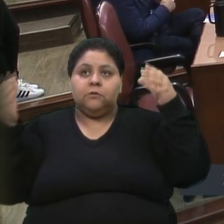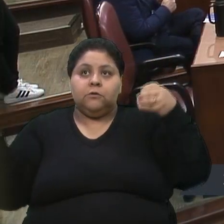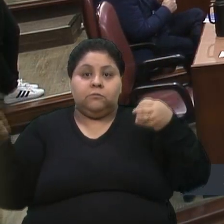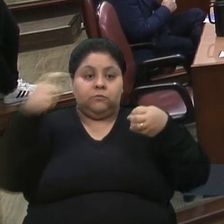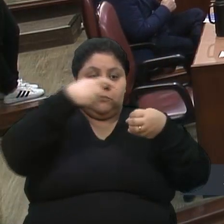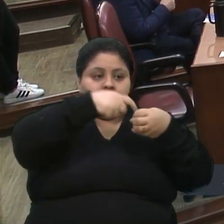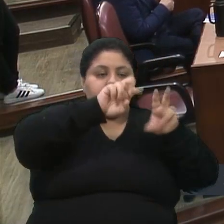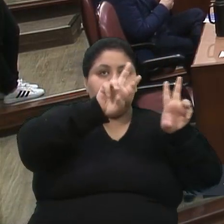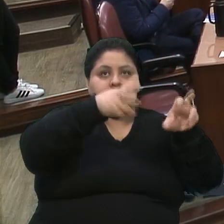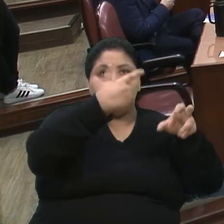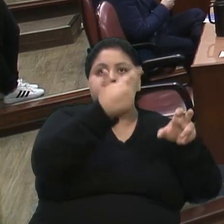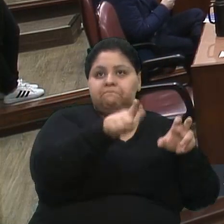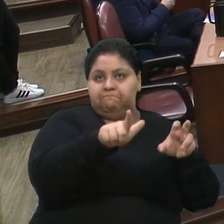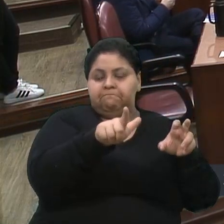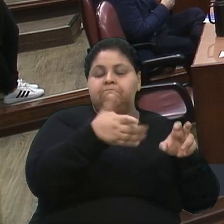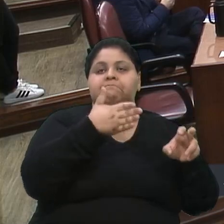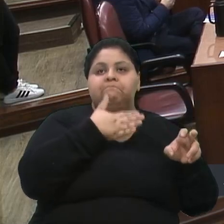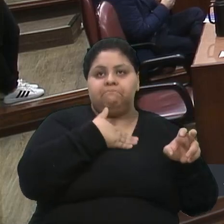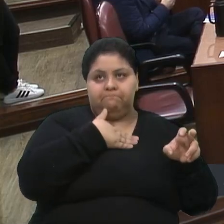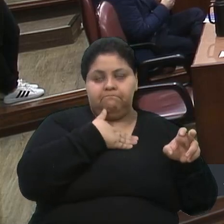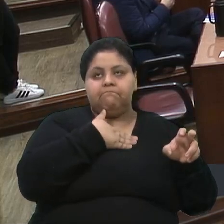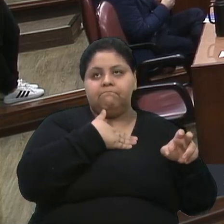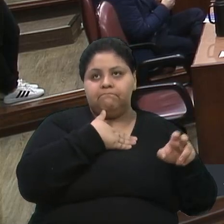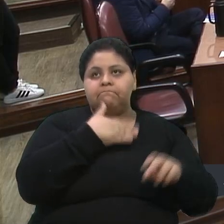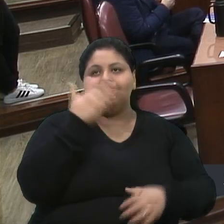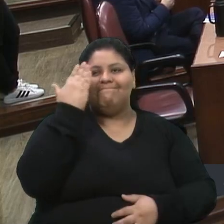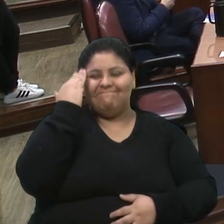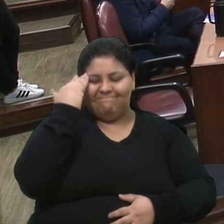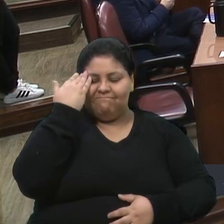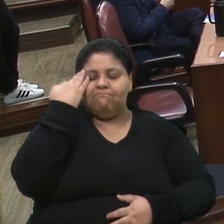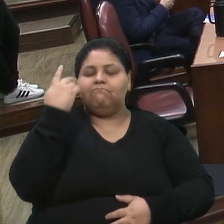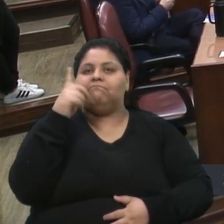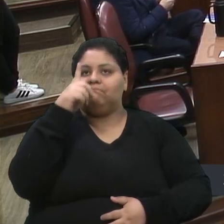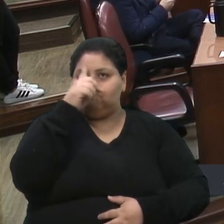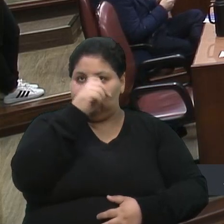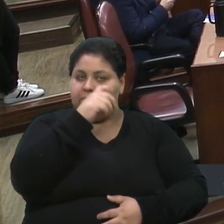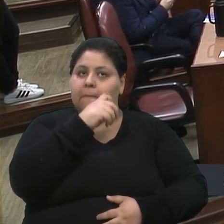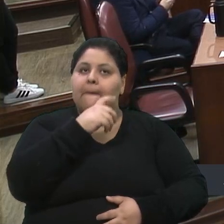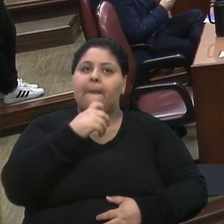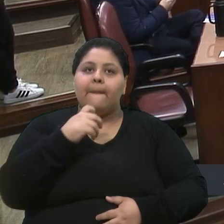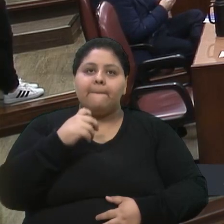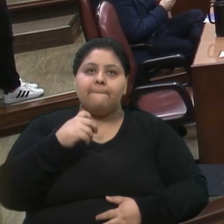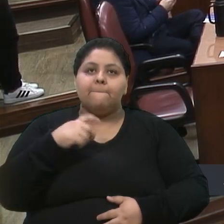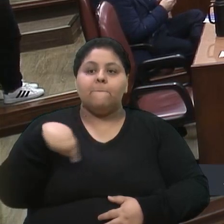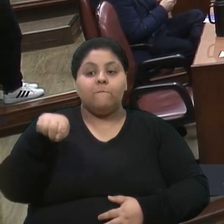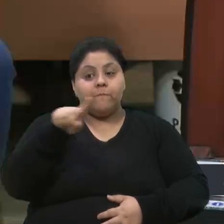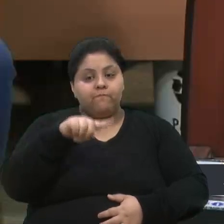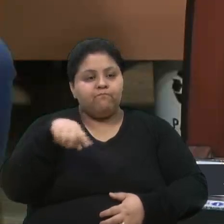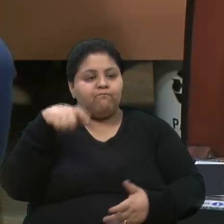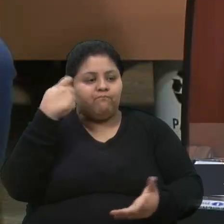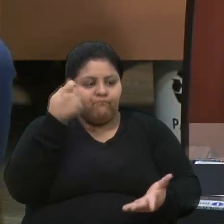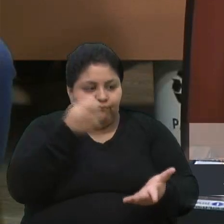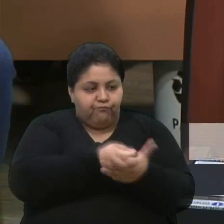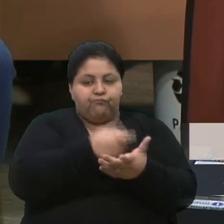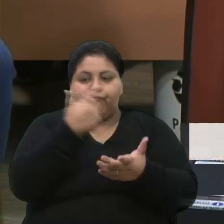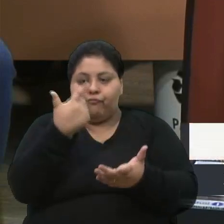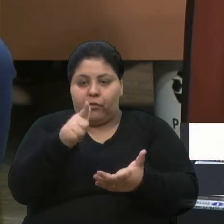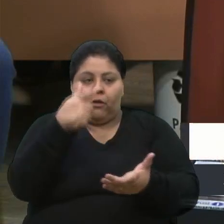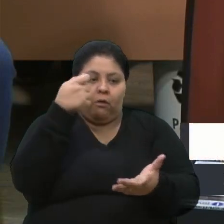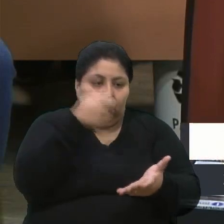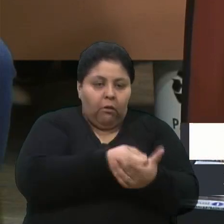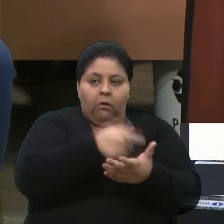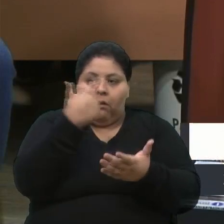novamente. E eu entendo quão difícil é a gente cobrar e ter que recobrar e ter que